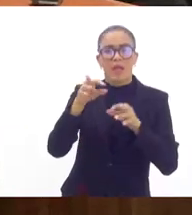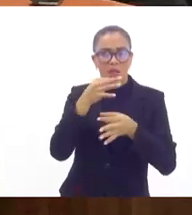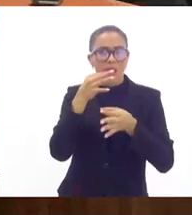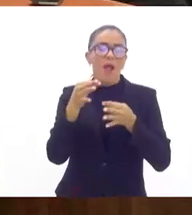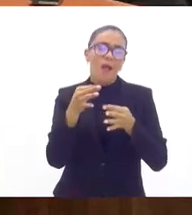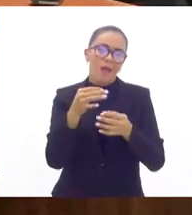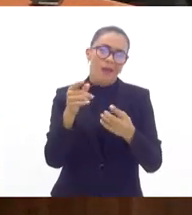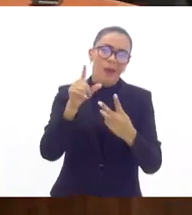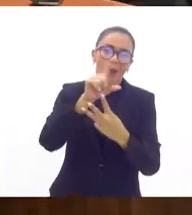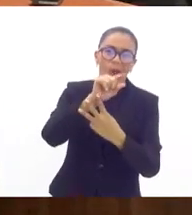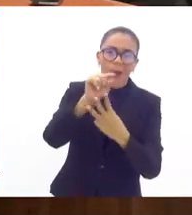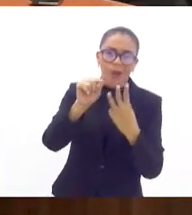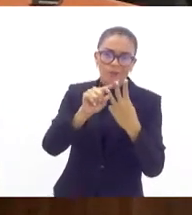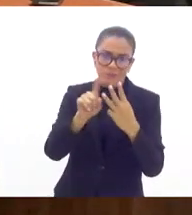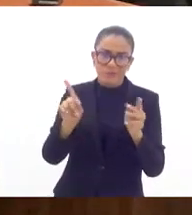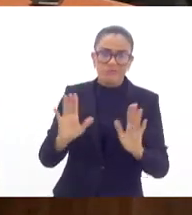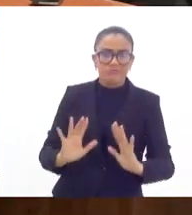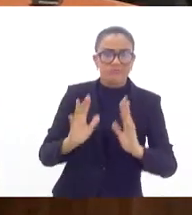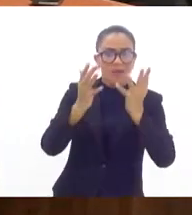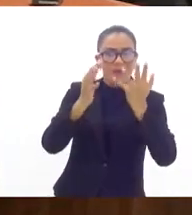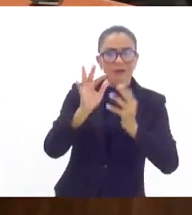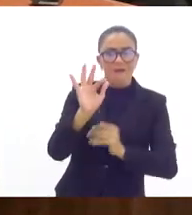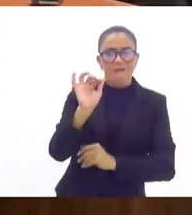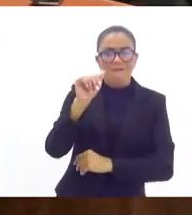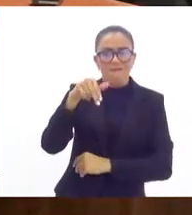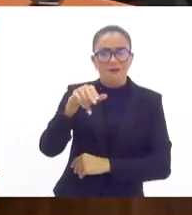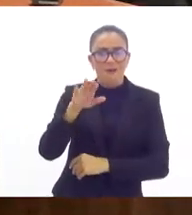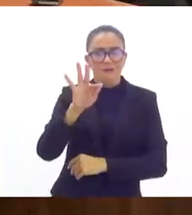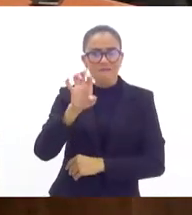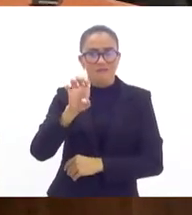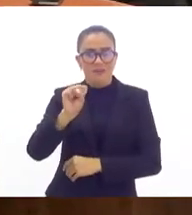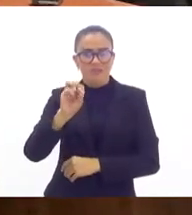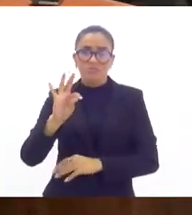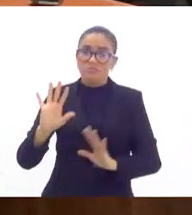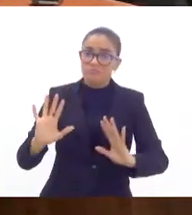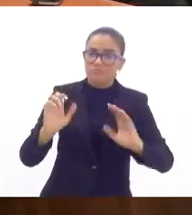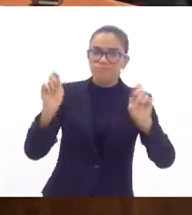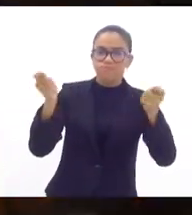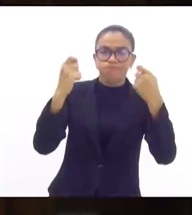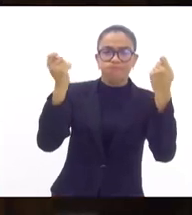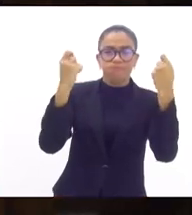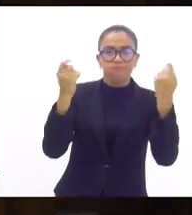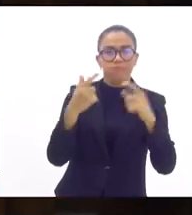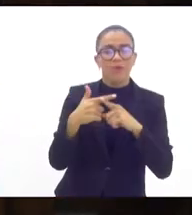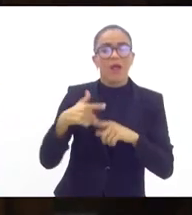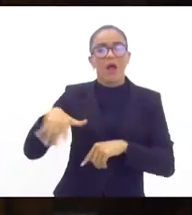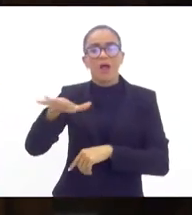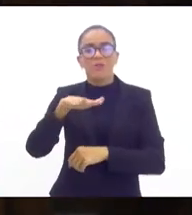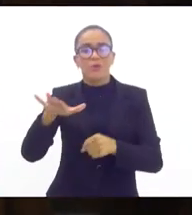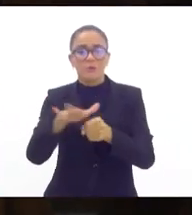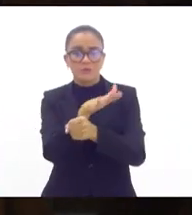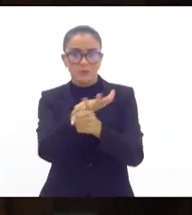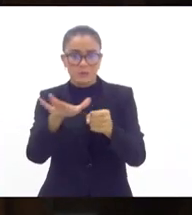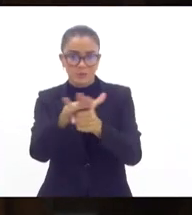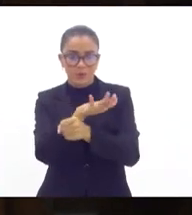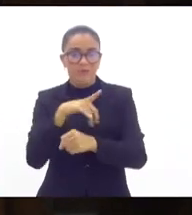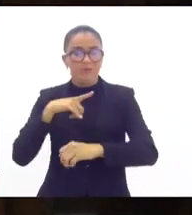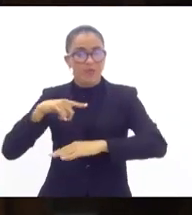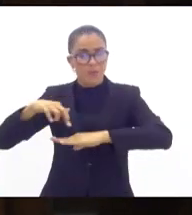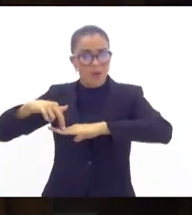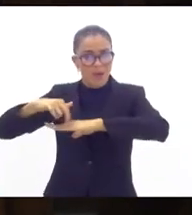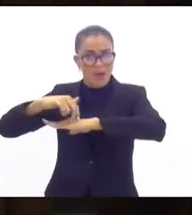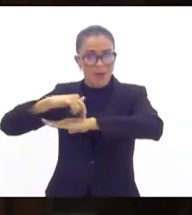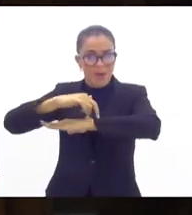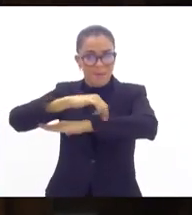esta fanfest no campo de São Cristóvão tanto que tem uma passarela que não